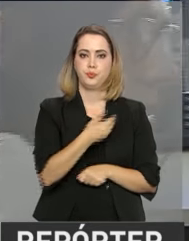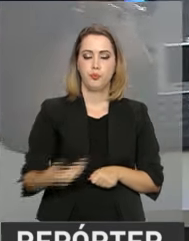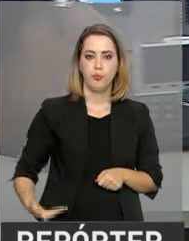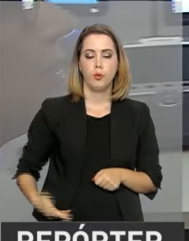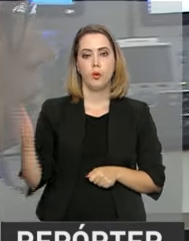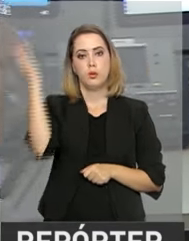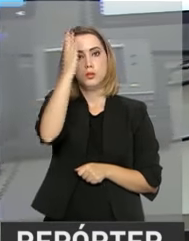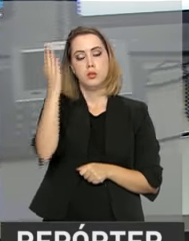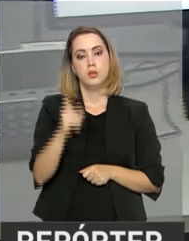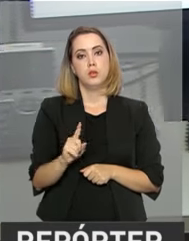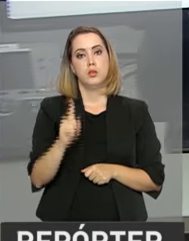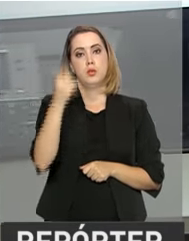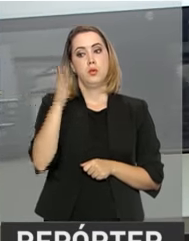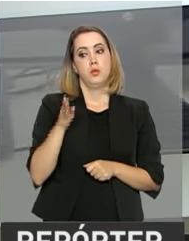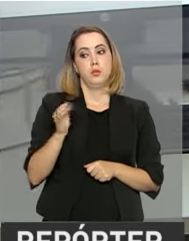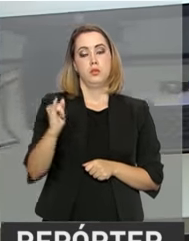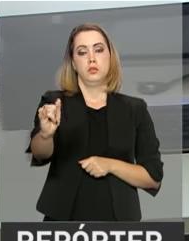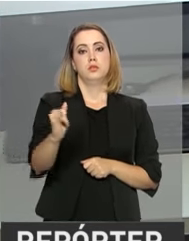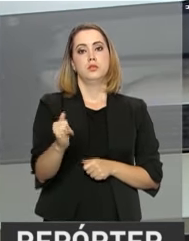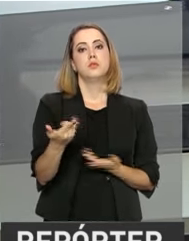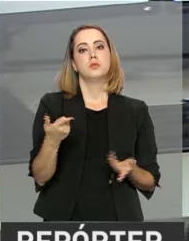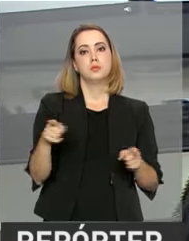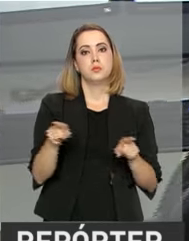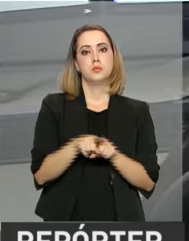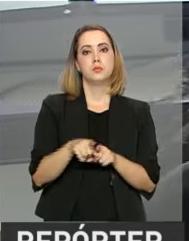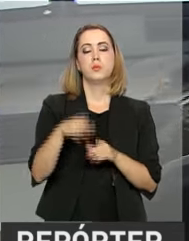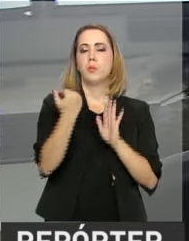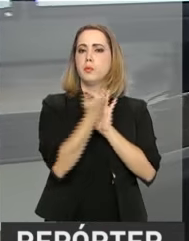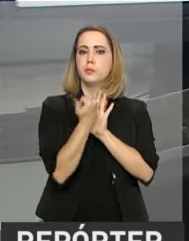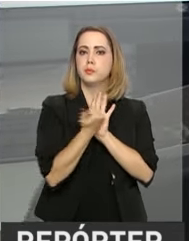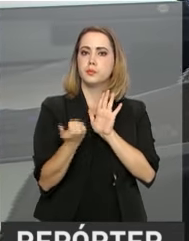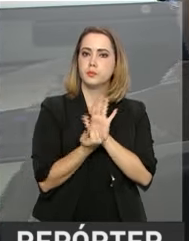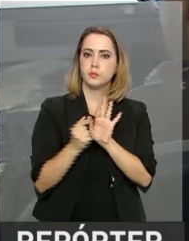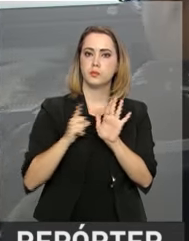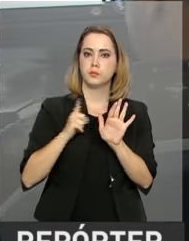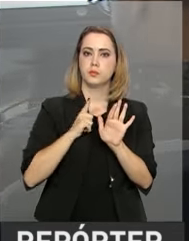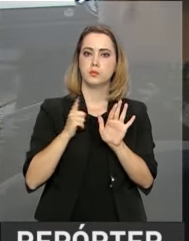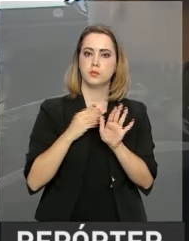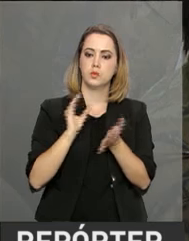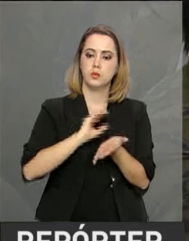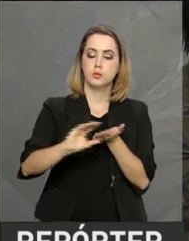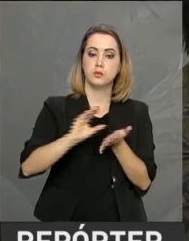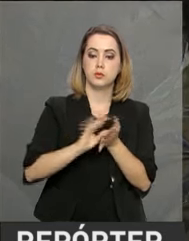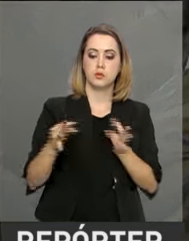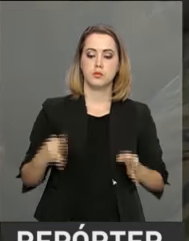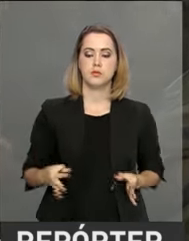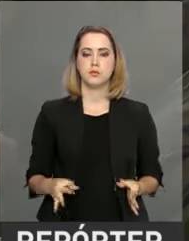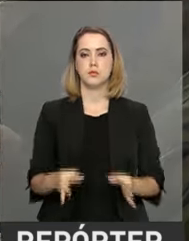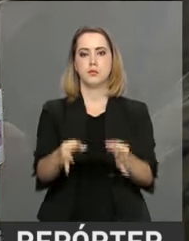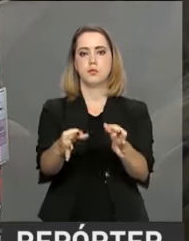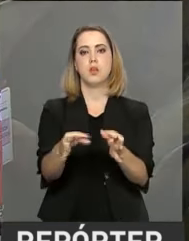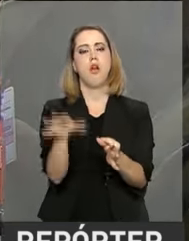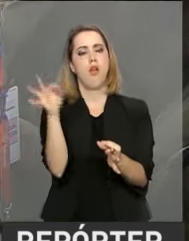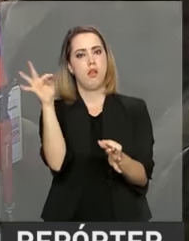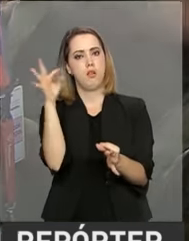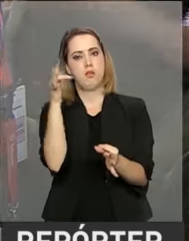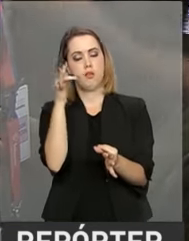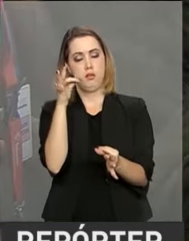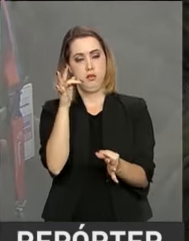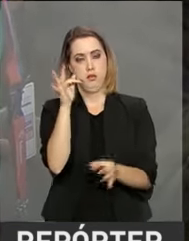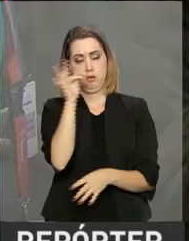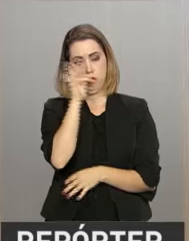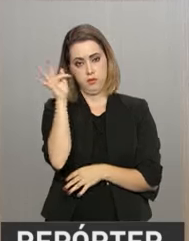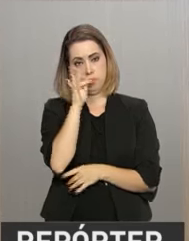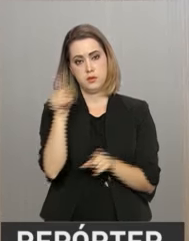investiu R bilhão 700 milhões deais no projeto que tem em transferência de tecnologia entre franceses e